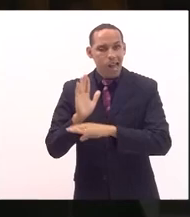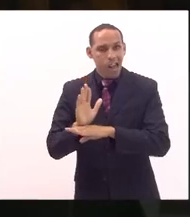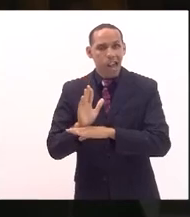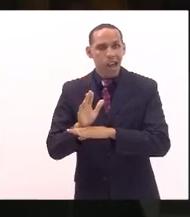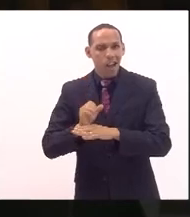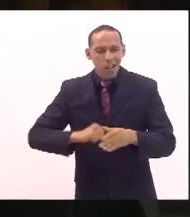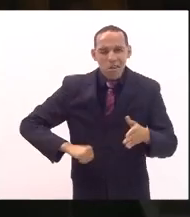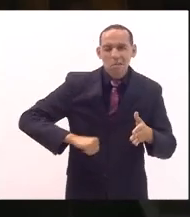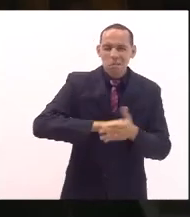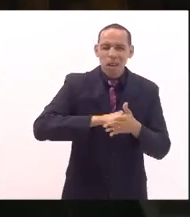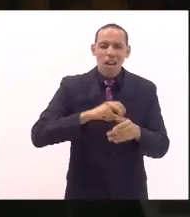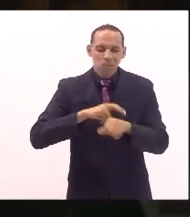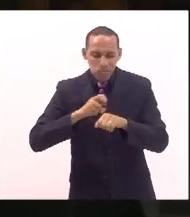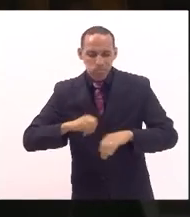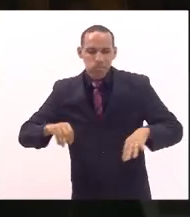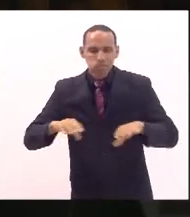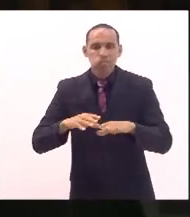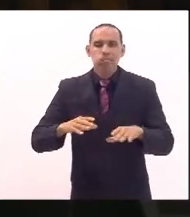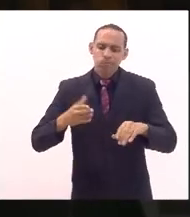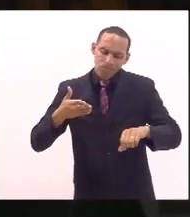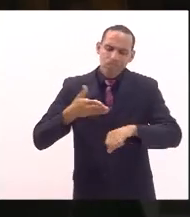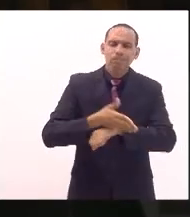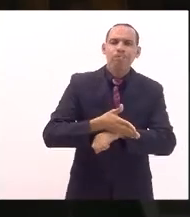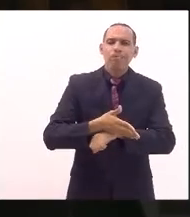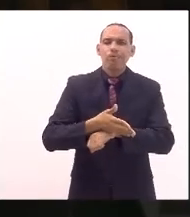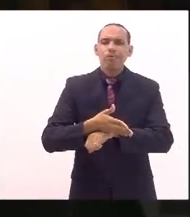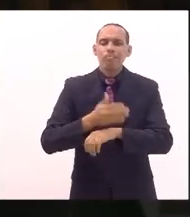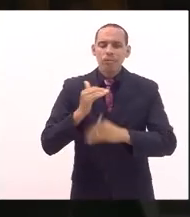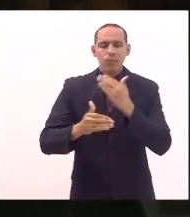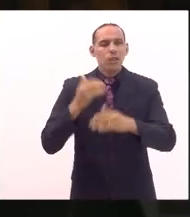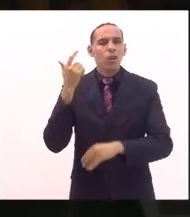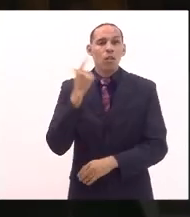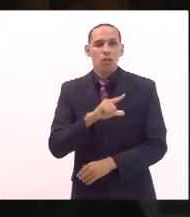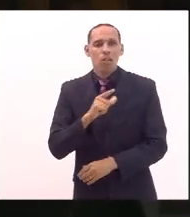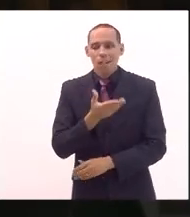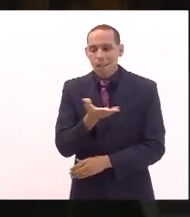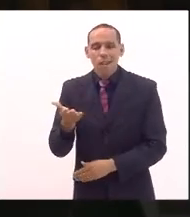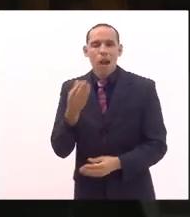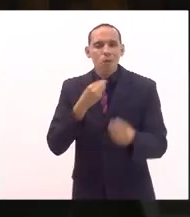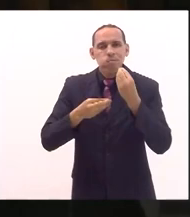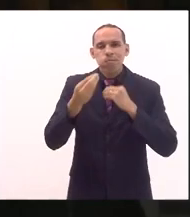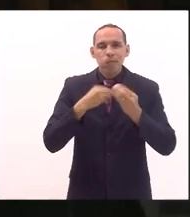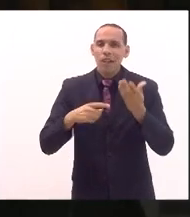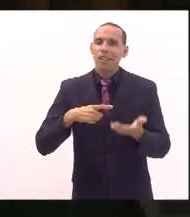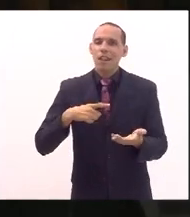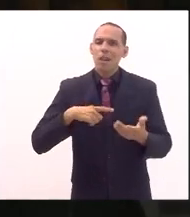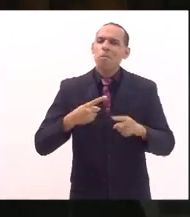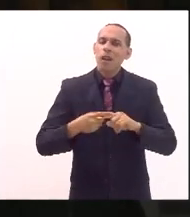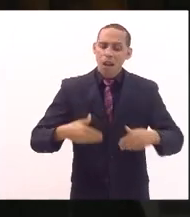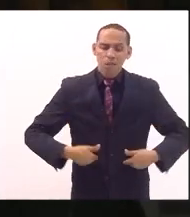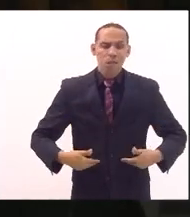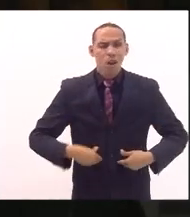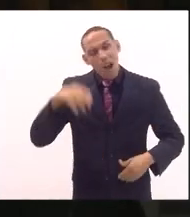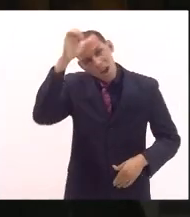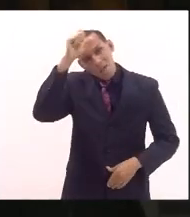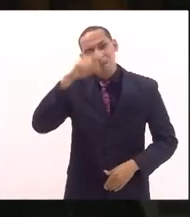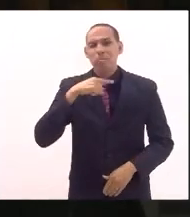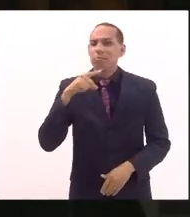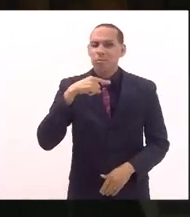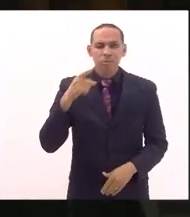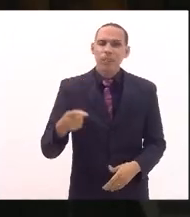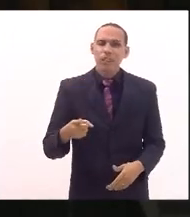pandemia trouxeram para o seu desenvolvimento a gente quer que os estudantes sejam alimentados por quê com fome ninguém aprende